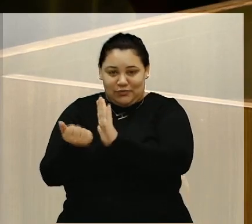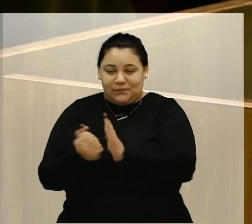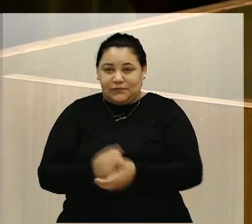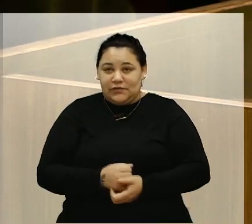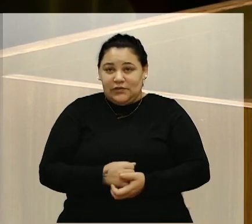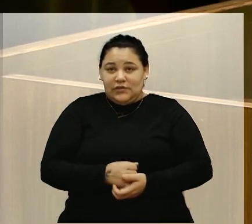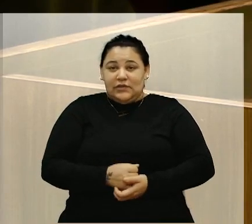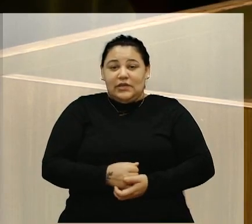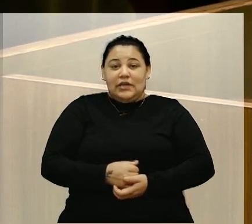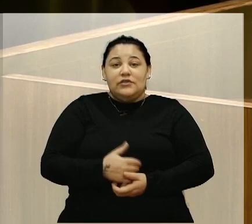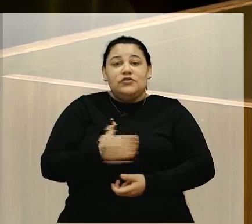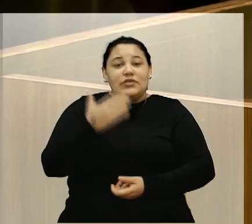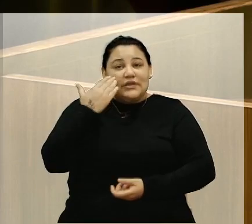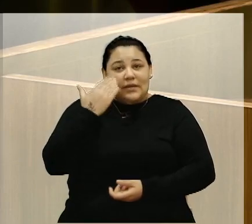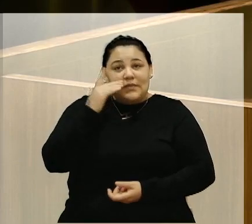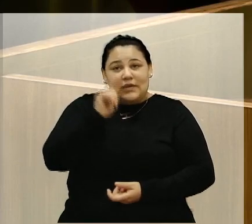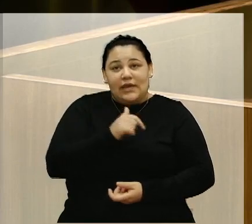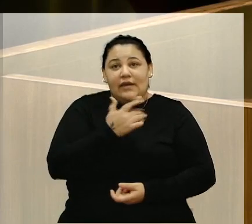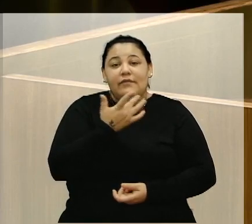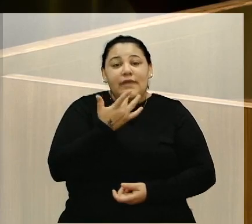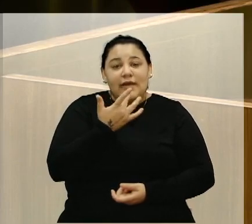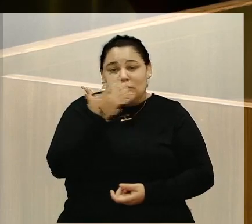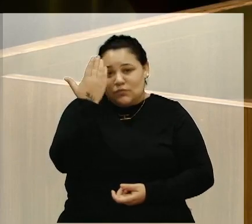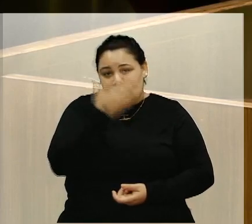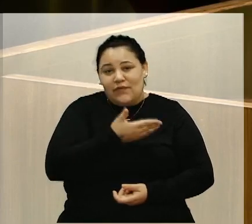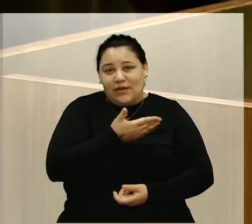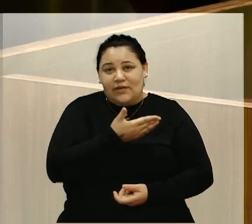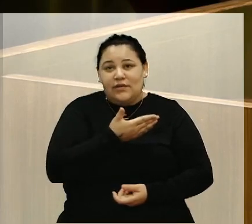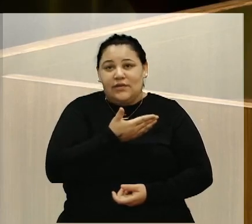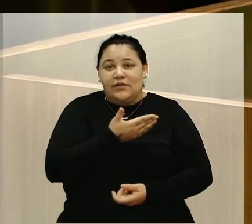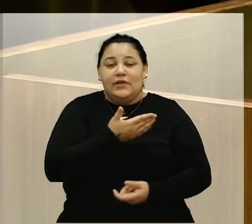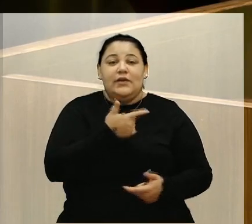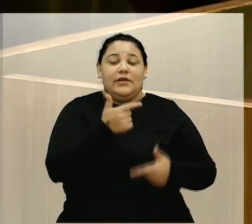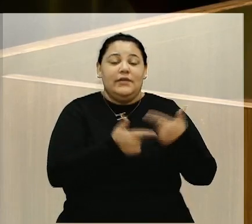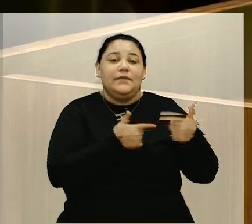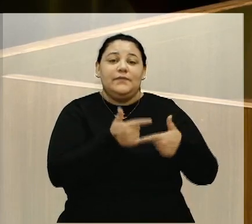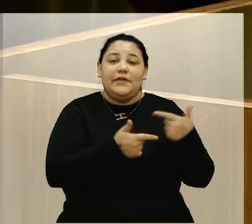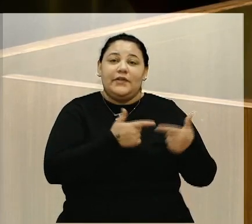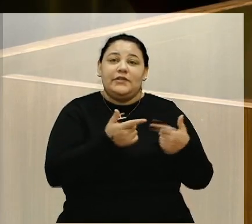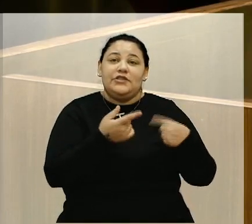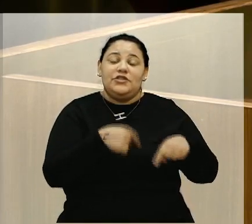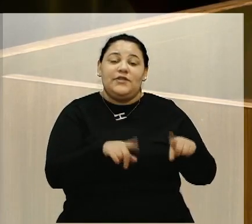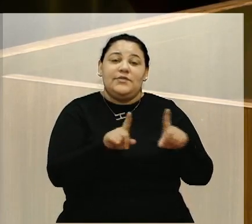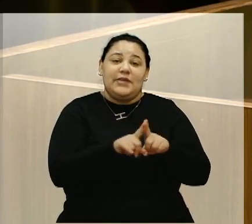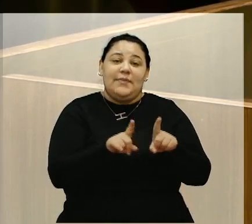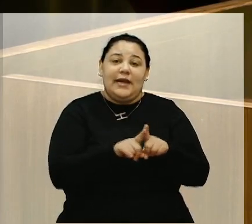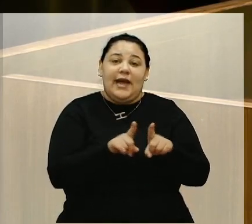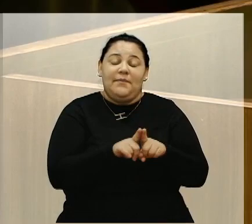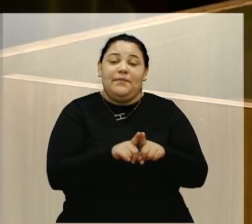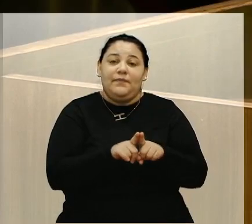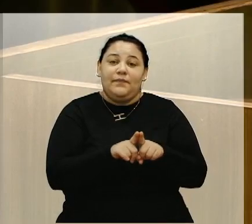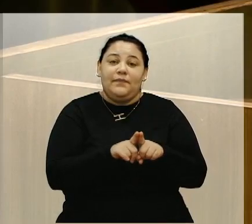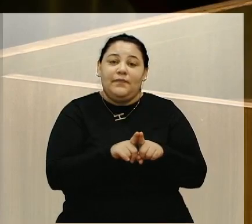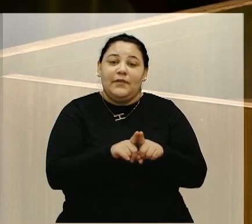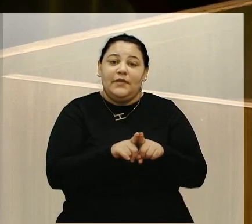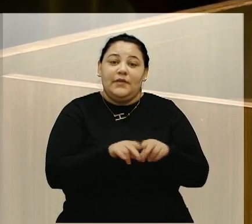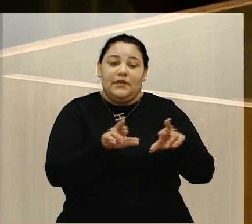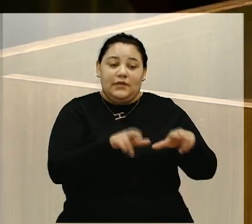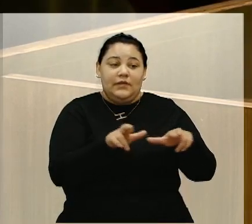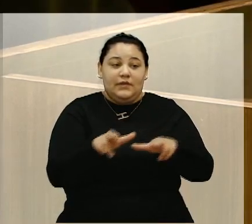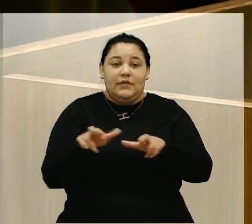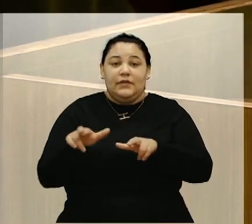isso é fácil de comprovar, isso é através do trabalho, ou enfim, aqui na nossa região, muitas cidades, né,